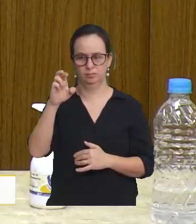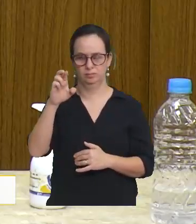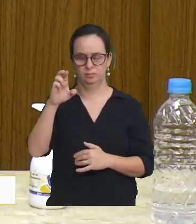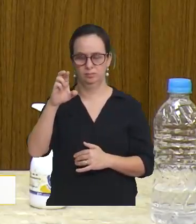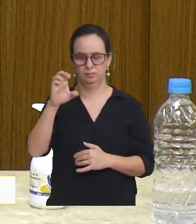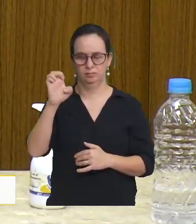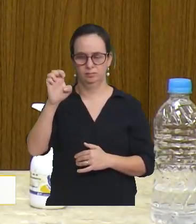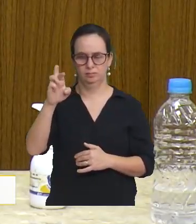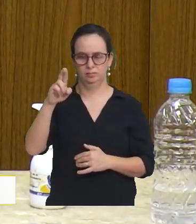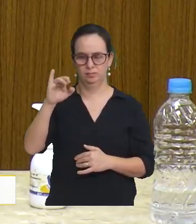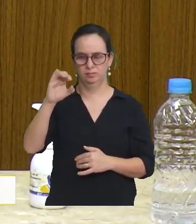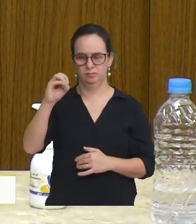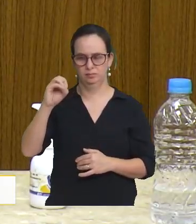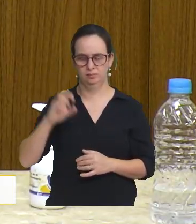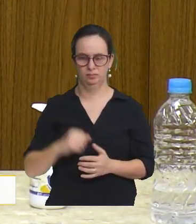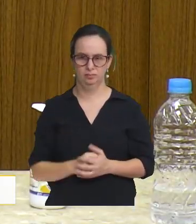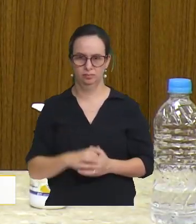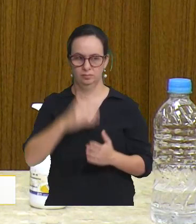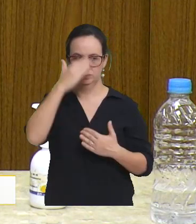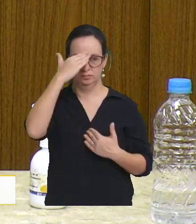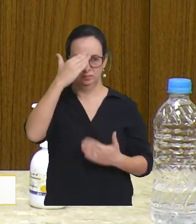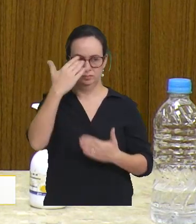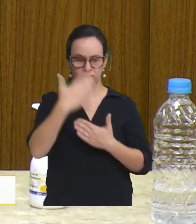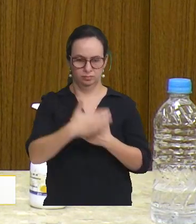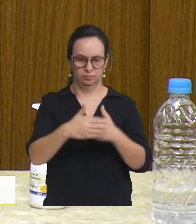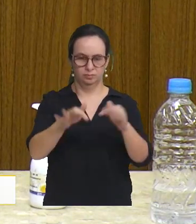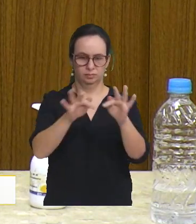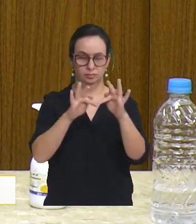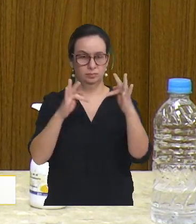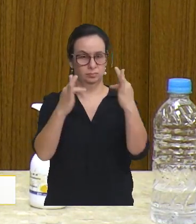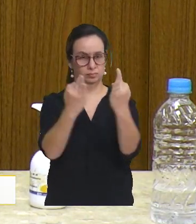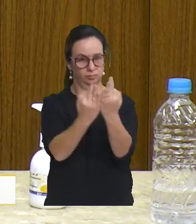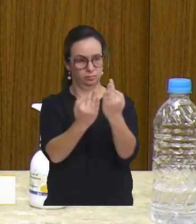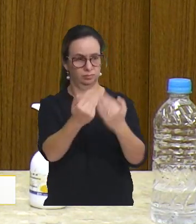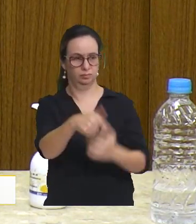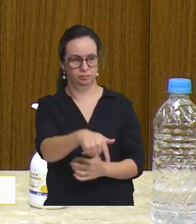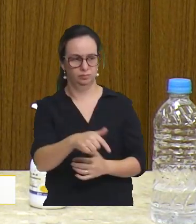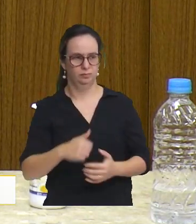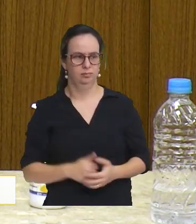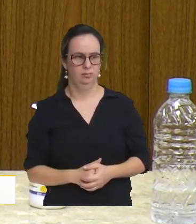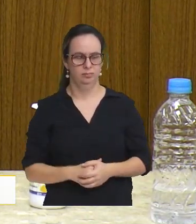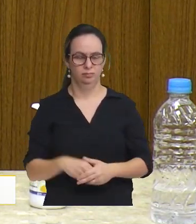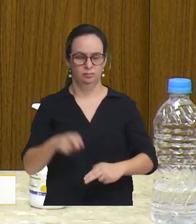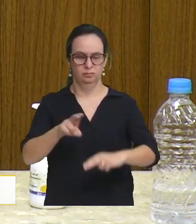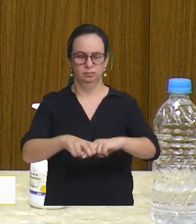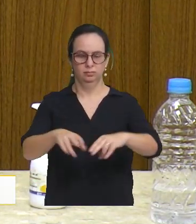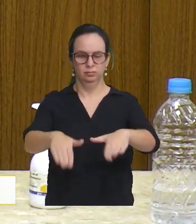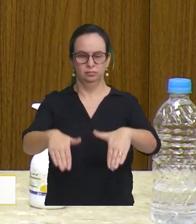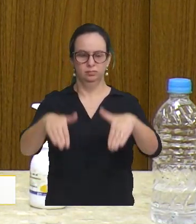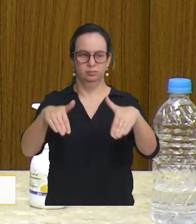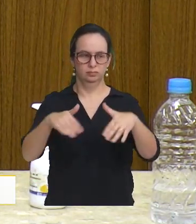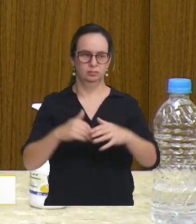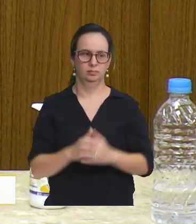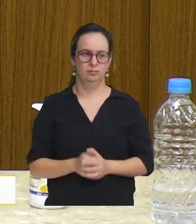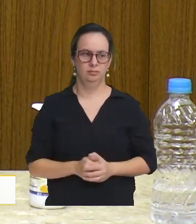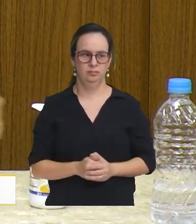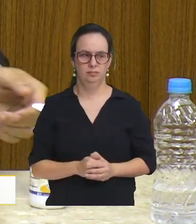presença do Alfredinho, da Paty, da Tati, do João, dos netos, e dizer da minha alegria, né,